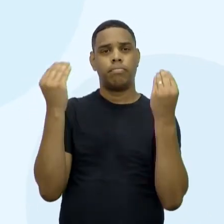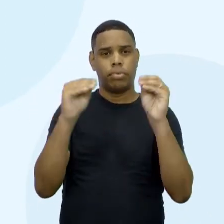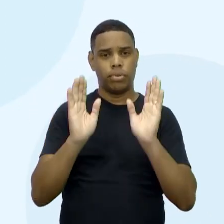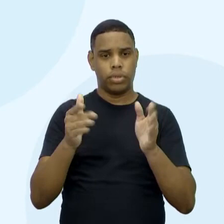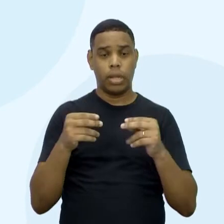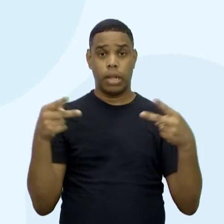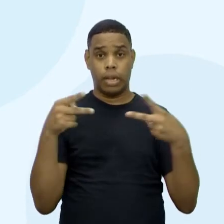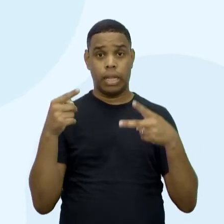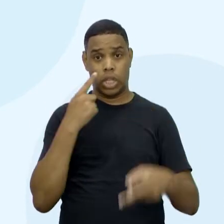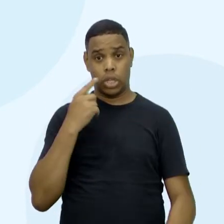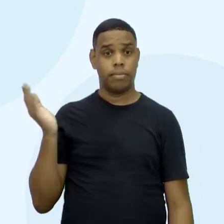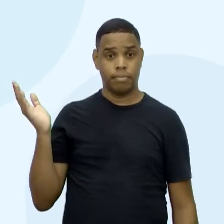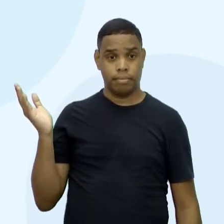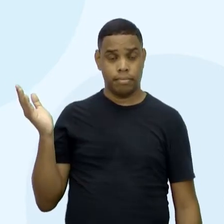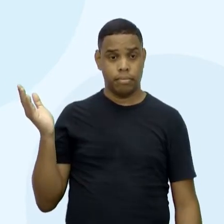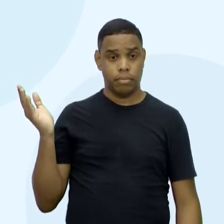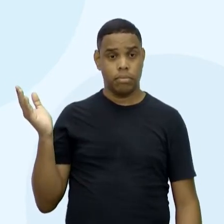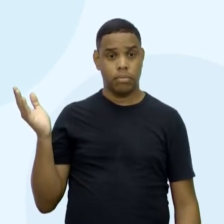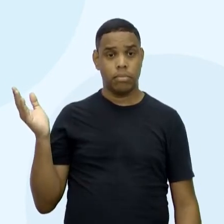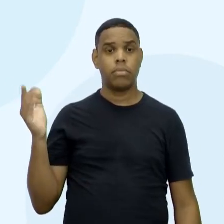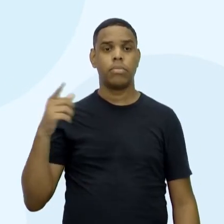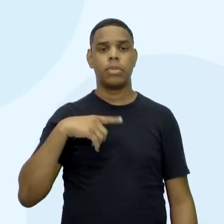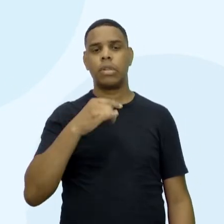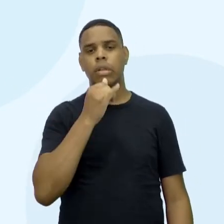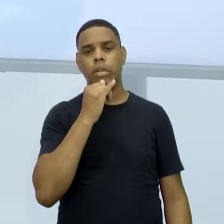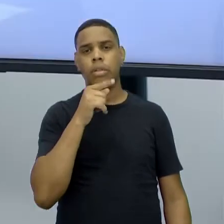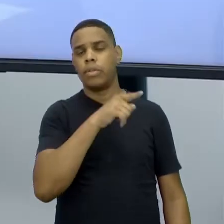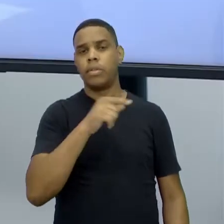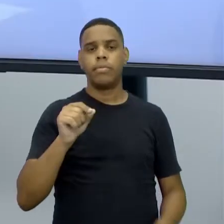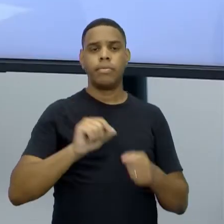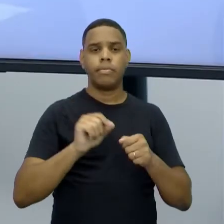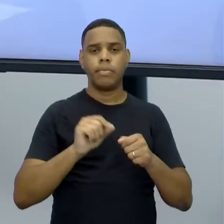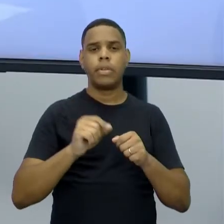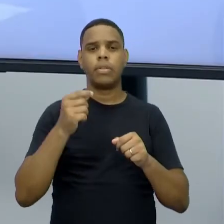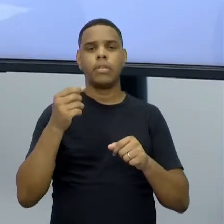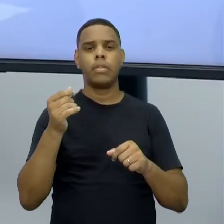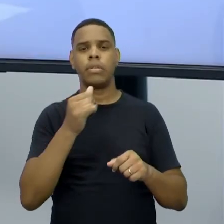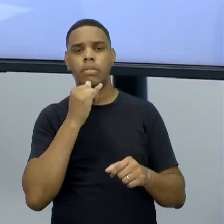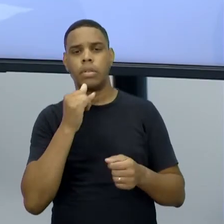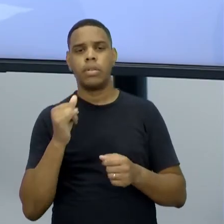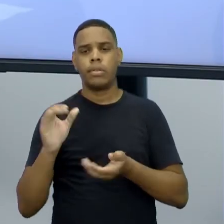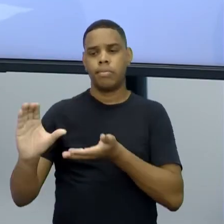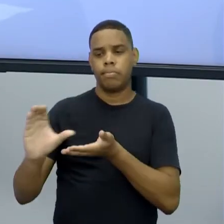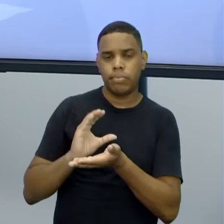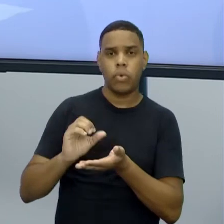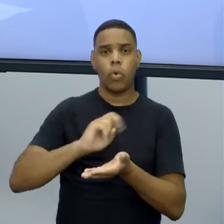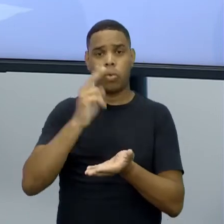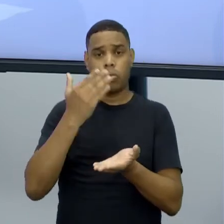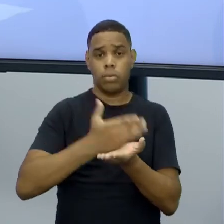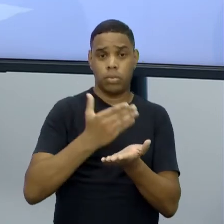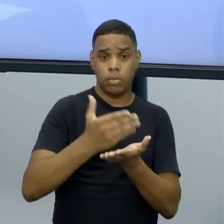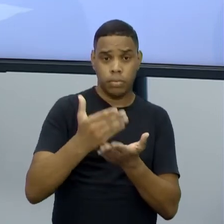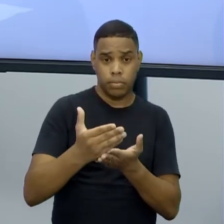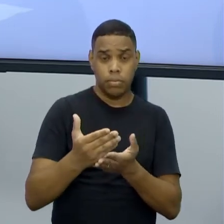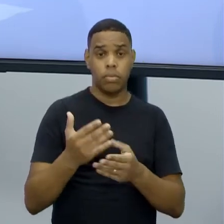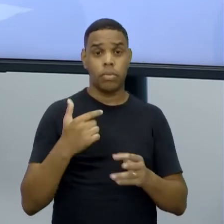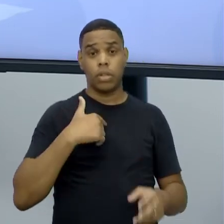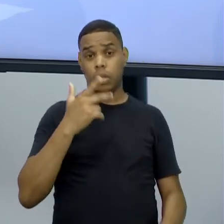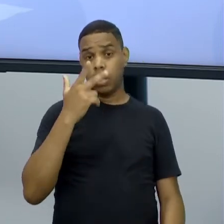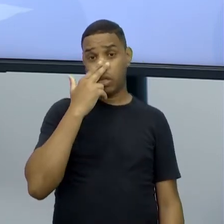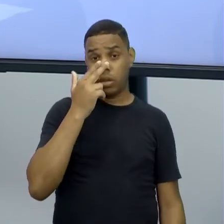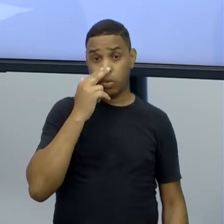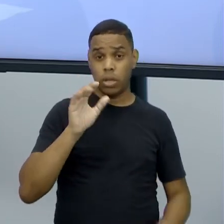aqui o link, a gente tem esse simulador, vocês simulem o empréstimo, o financiamento, se bem que eu acho que